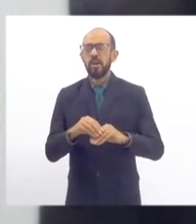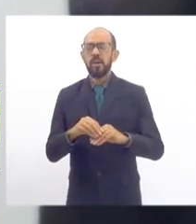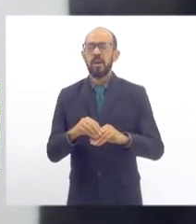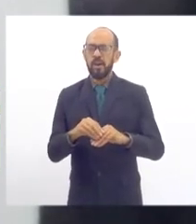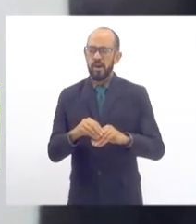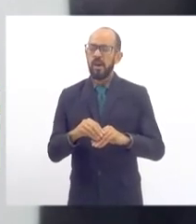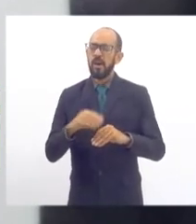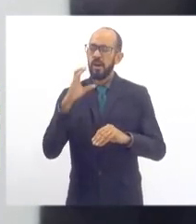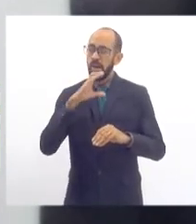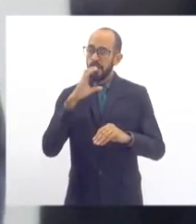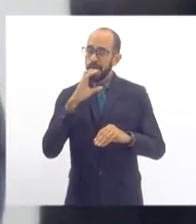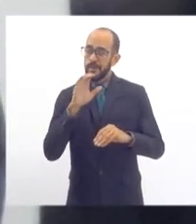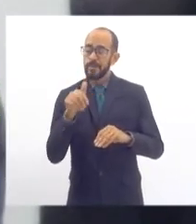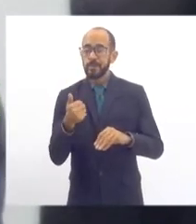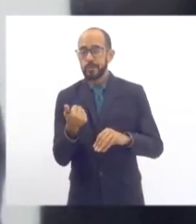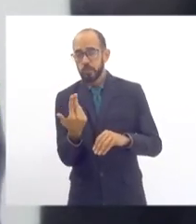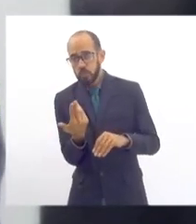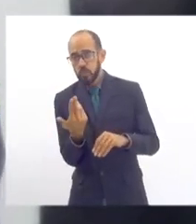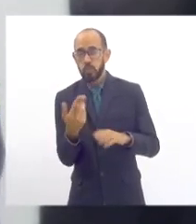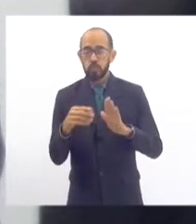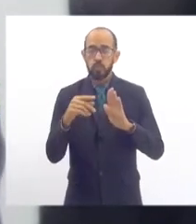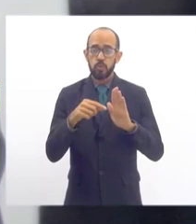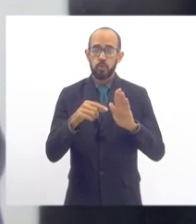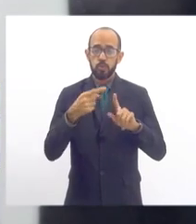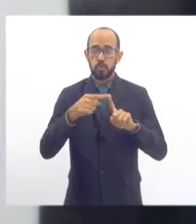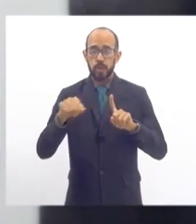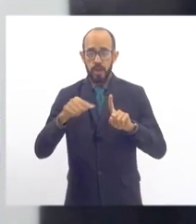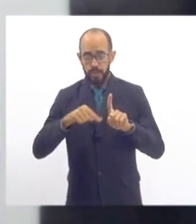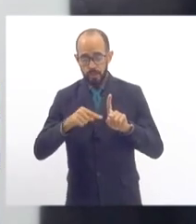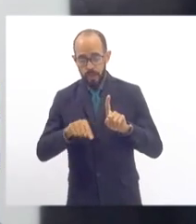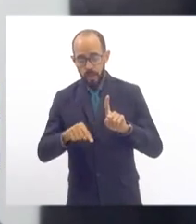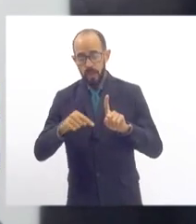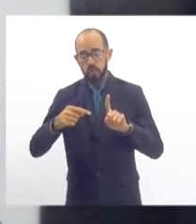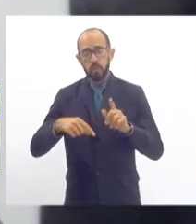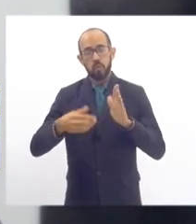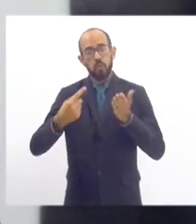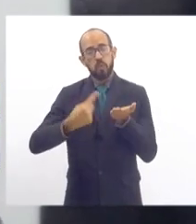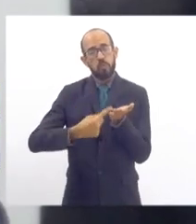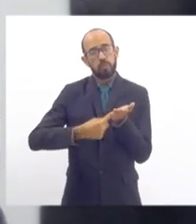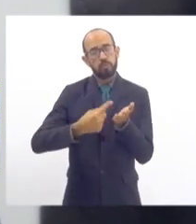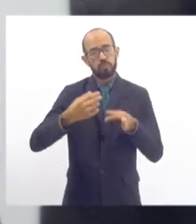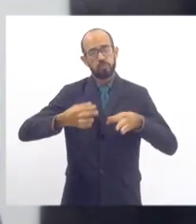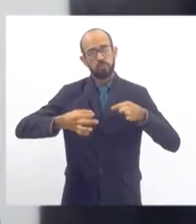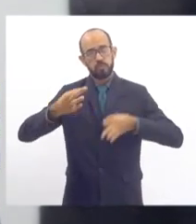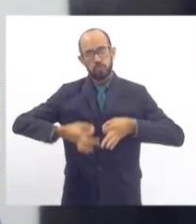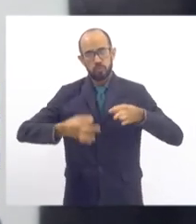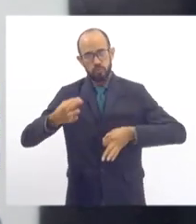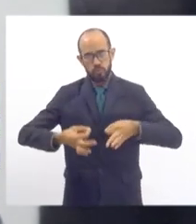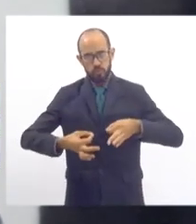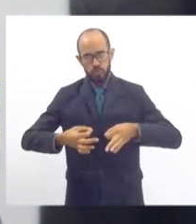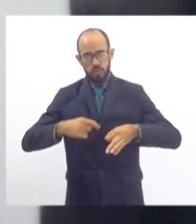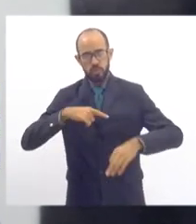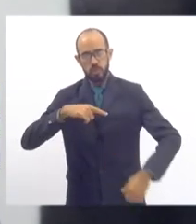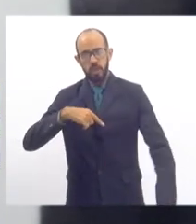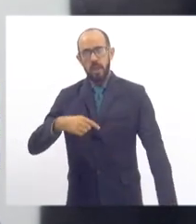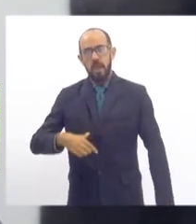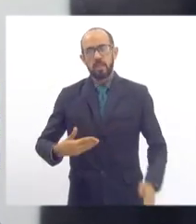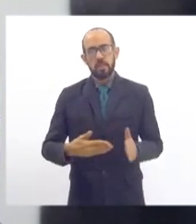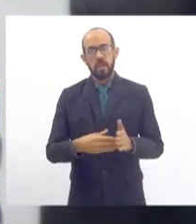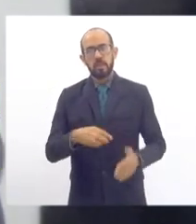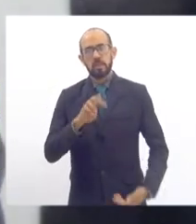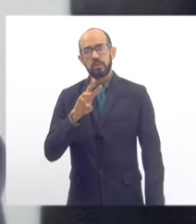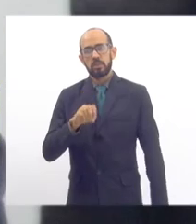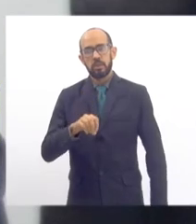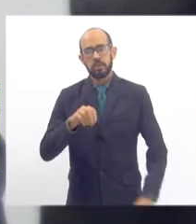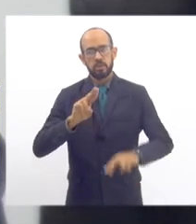imediata ou dentro de um calendário que seja acordado na Justiça. Eu acho que esse é o caminho que a gente tem que seguir nos próximos dias. A gente tem até o dia 30 de junho para,